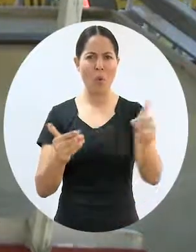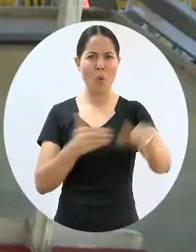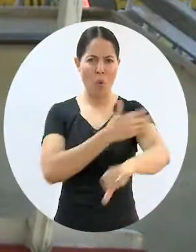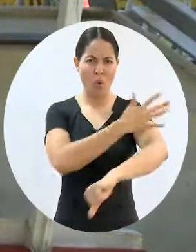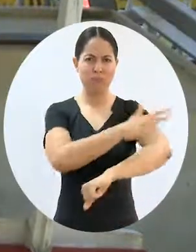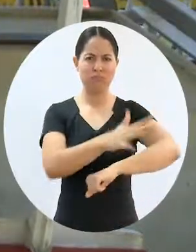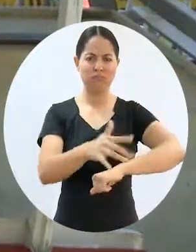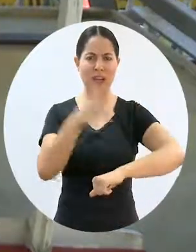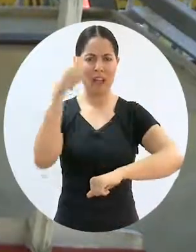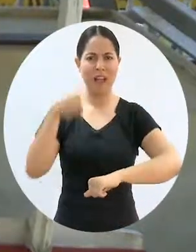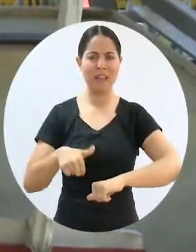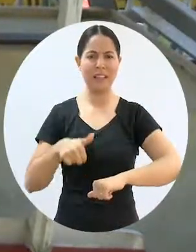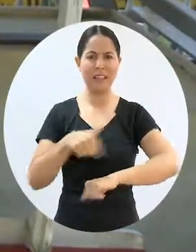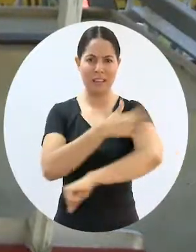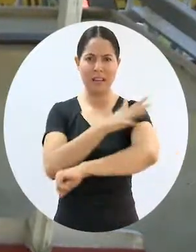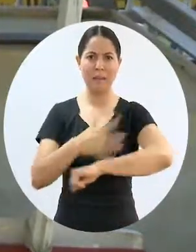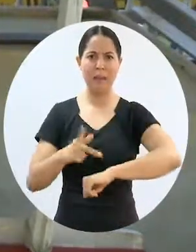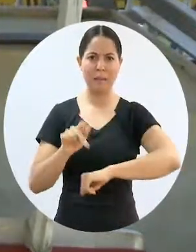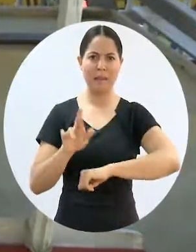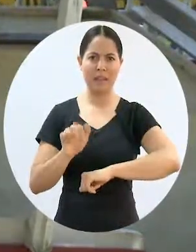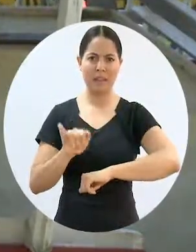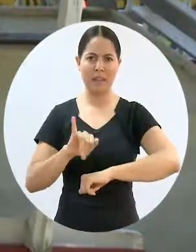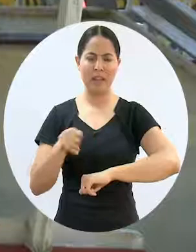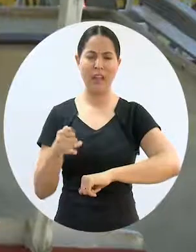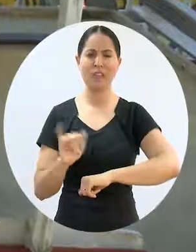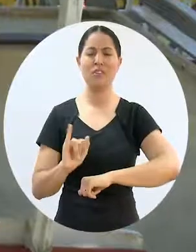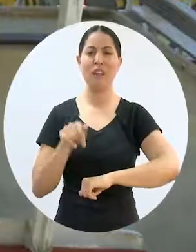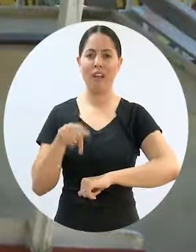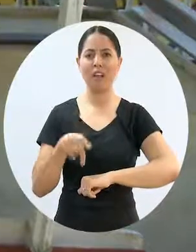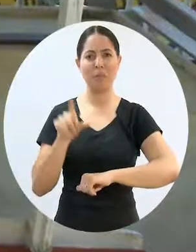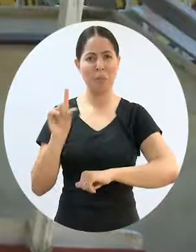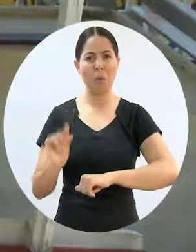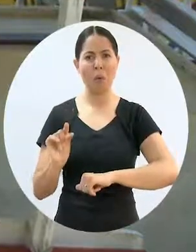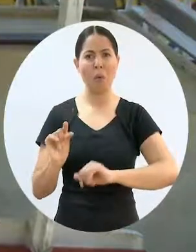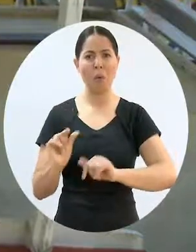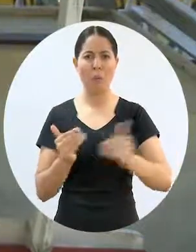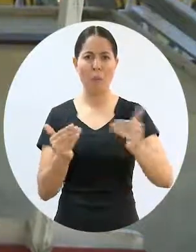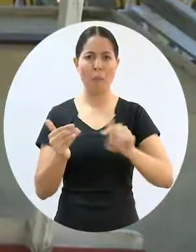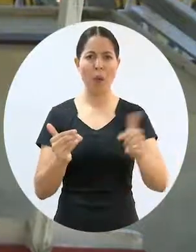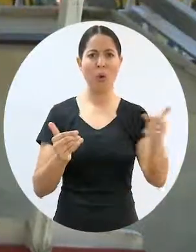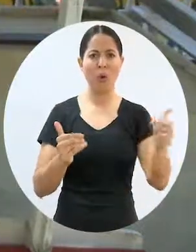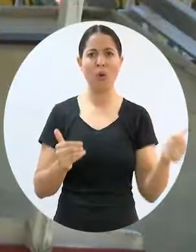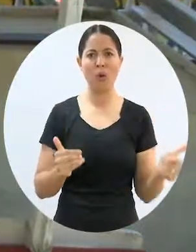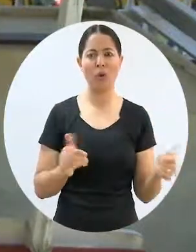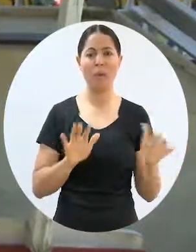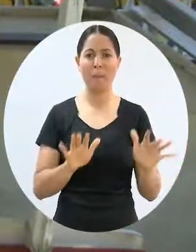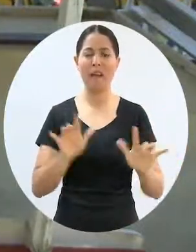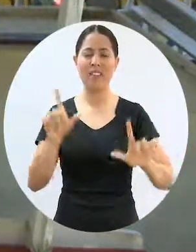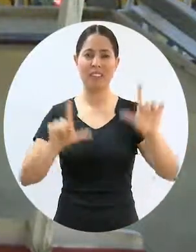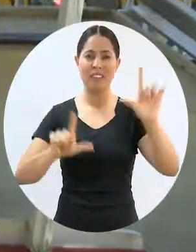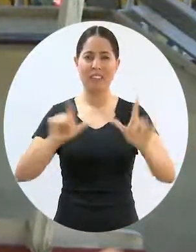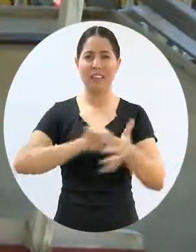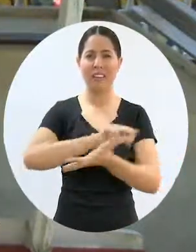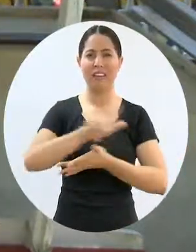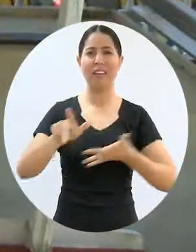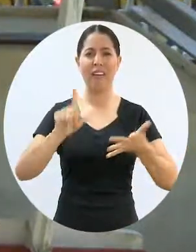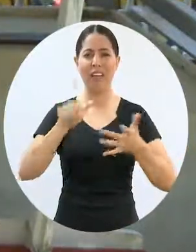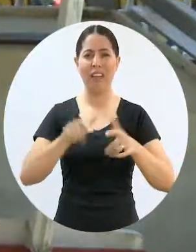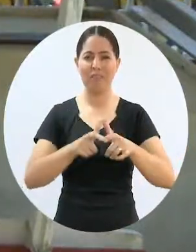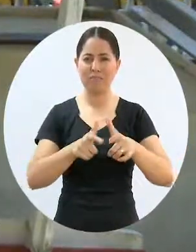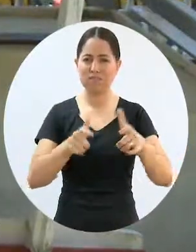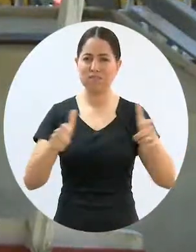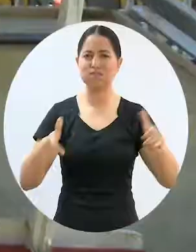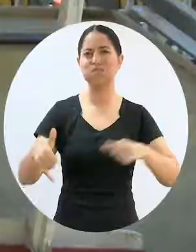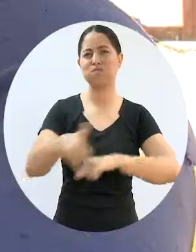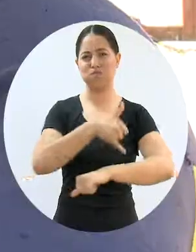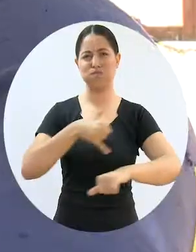Pirangi, ela está com menos frequência de óleo do que as outras. Certo? Não está tão grande que nem eu já vi na televisão em alguns outros cantos com as manchas grandes.